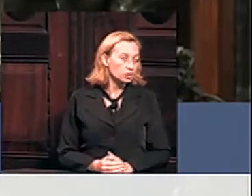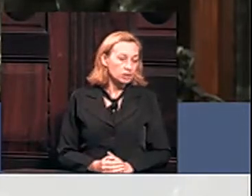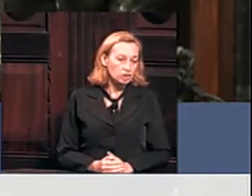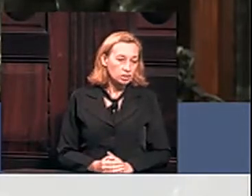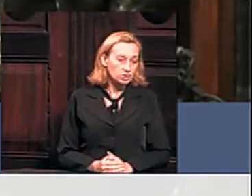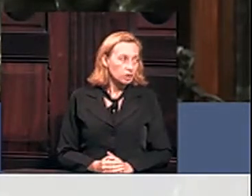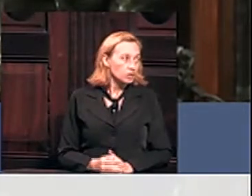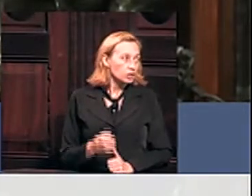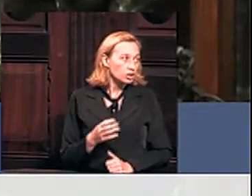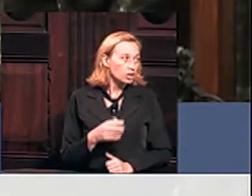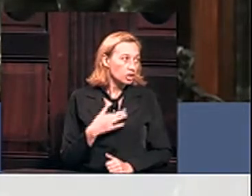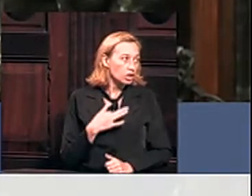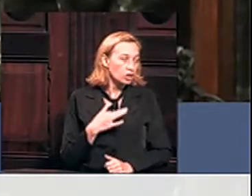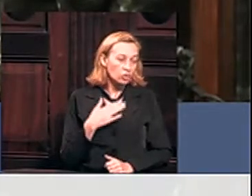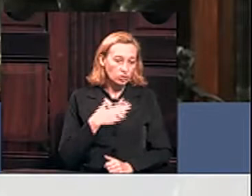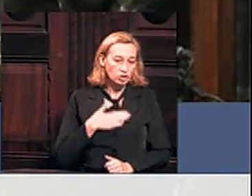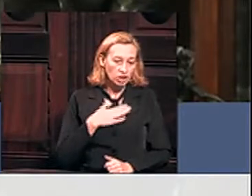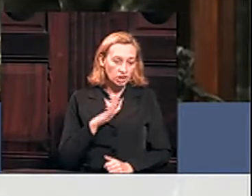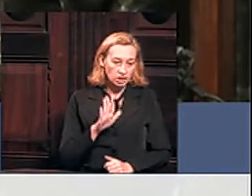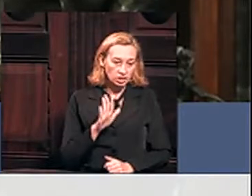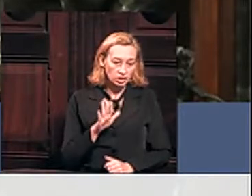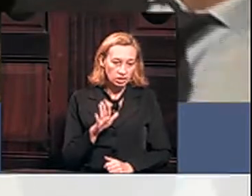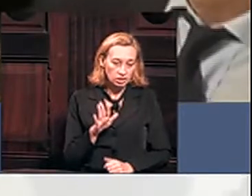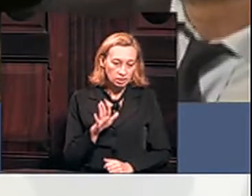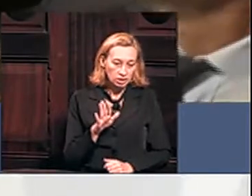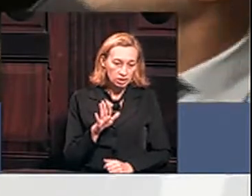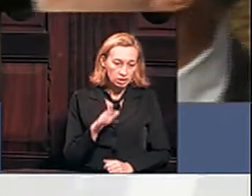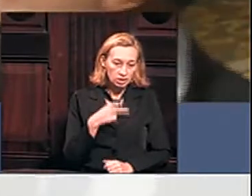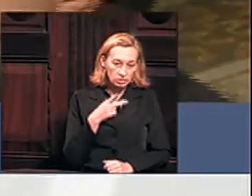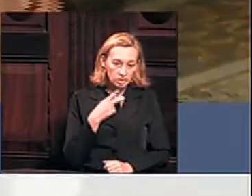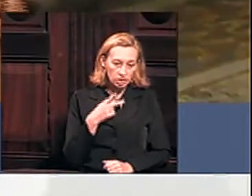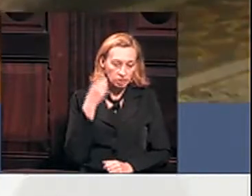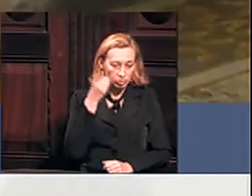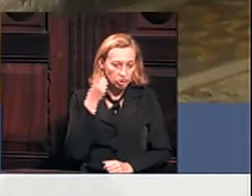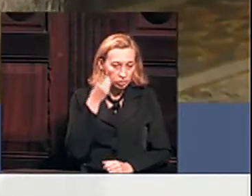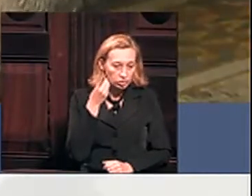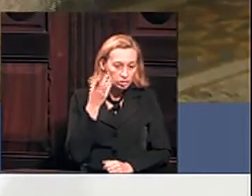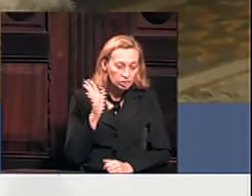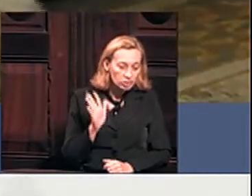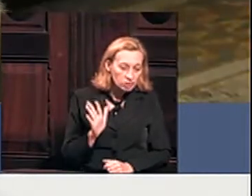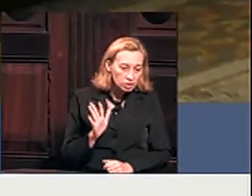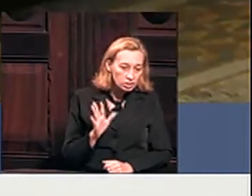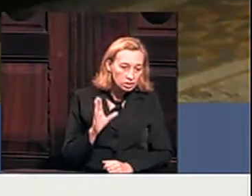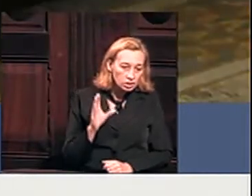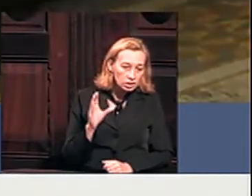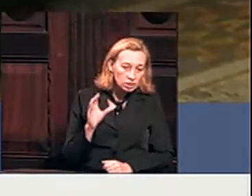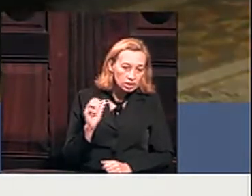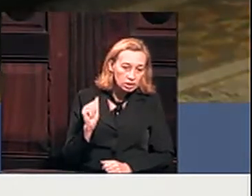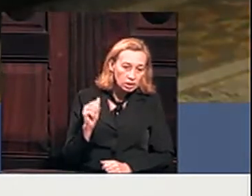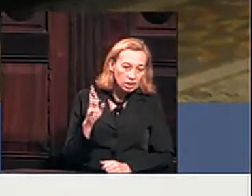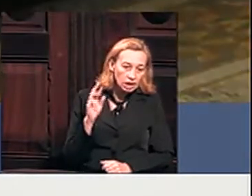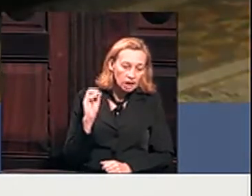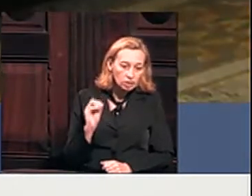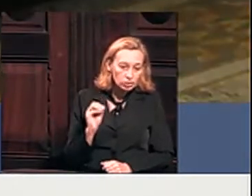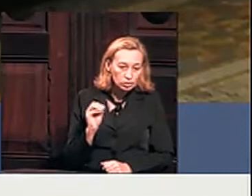Eu gostaria. Só peso pesado, hein? Senhor presidente, eu gostaria então de indicar o deputado Carlos Mink.